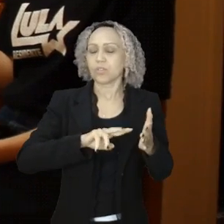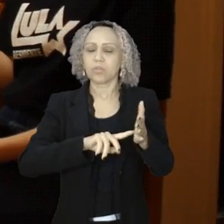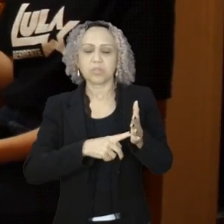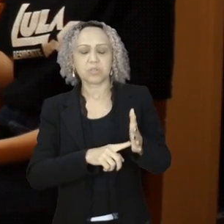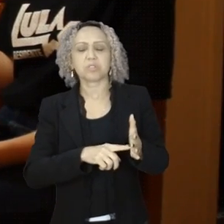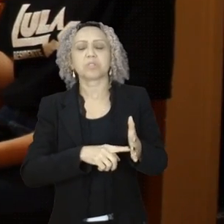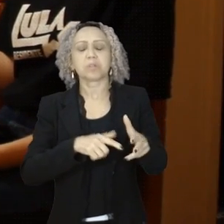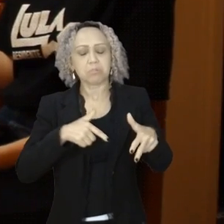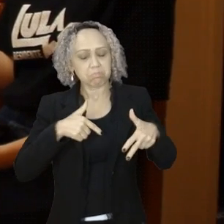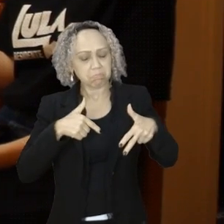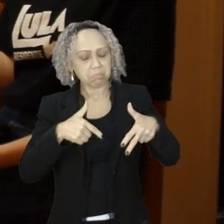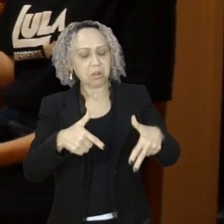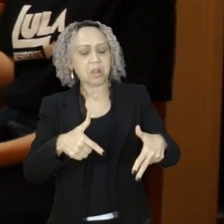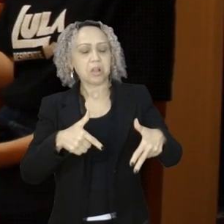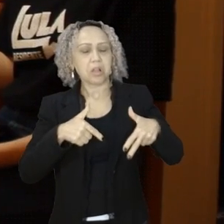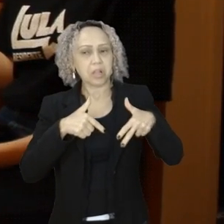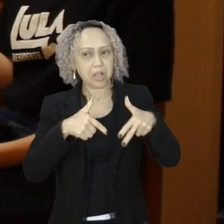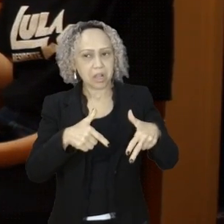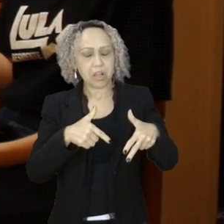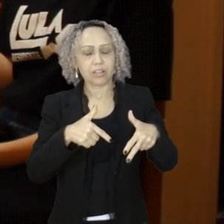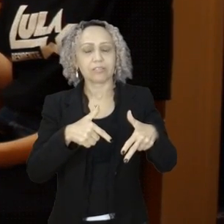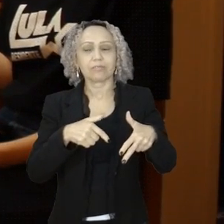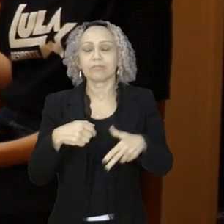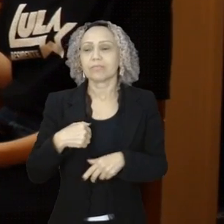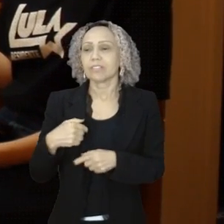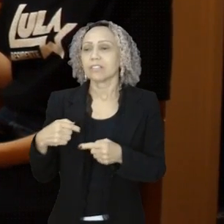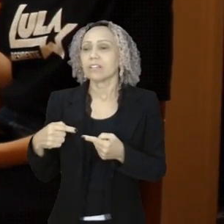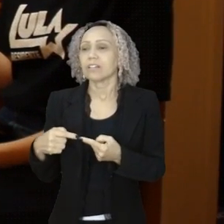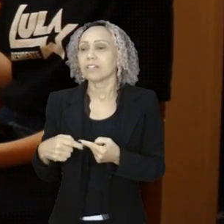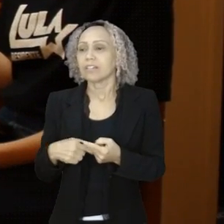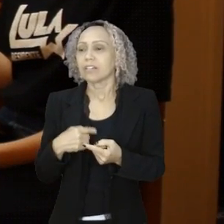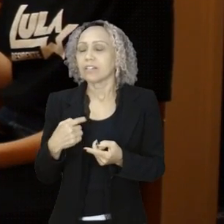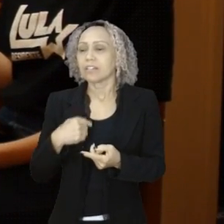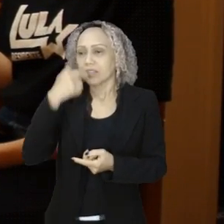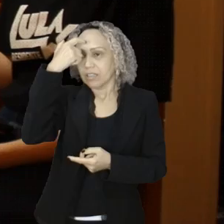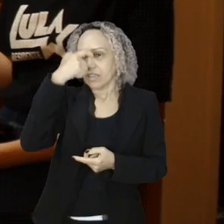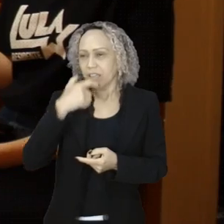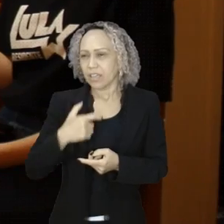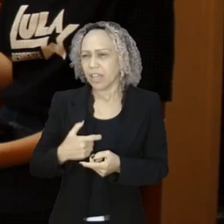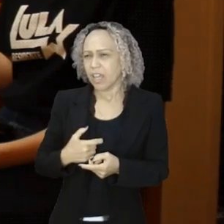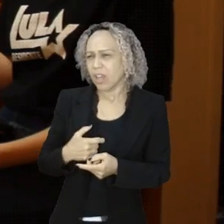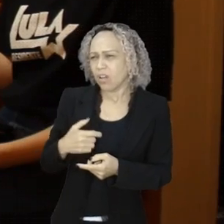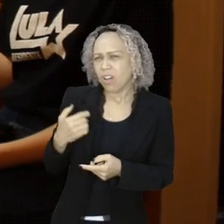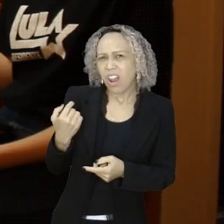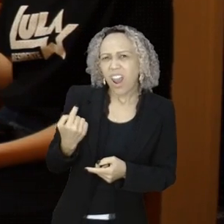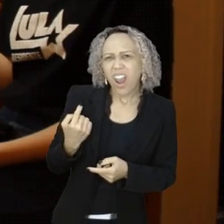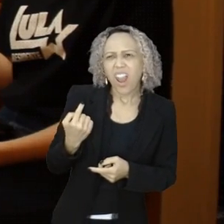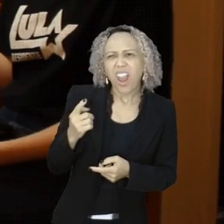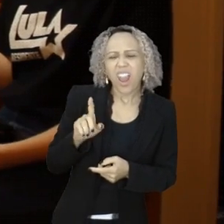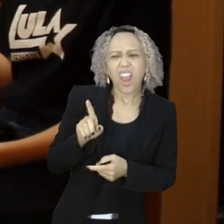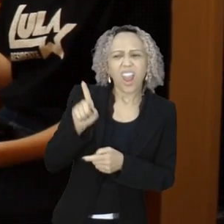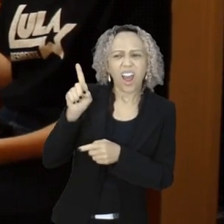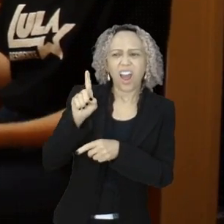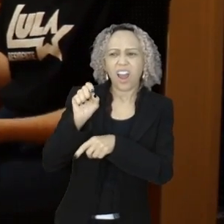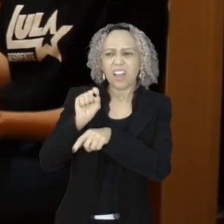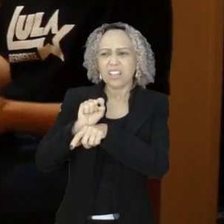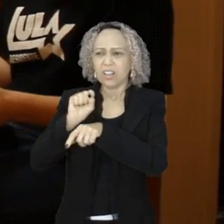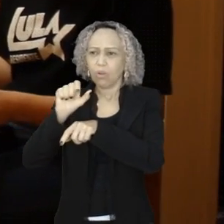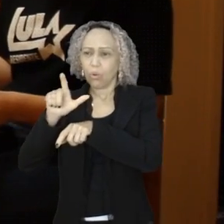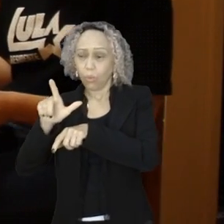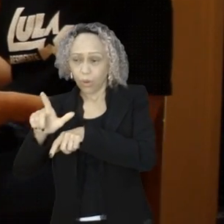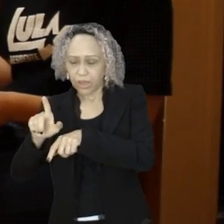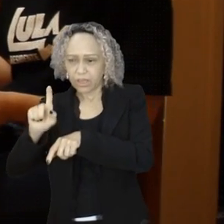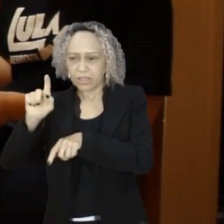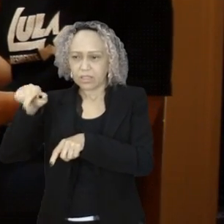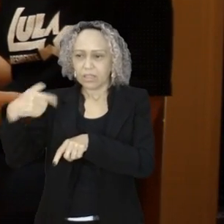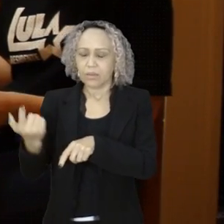sindicato hoje, né, e eu, não é, lá em São Luís já e depois aqui mais intensamente na